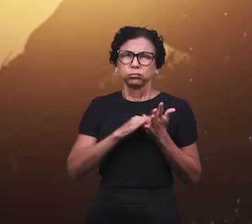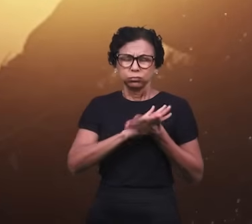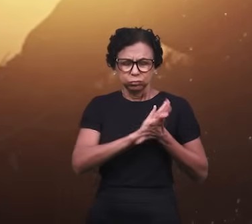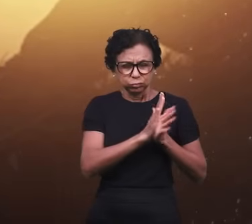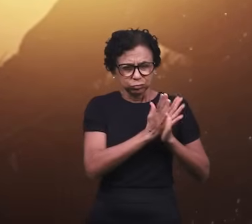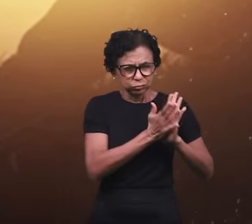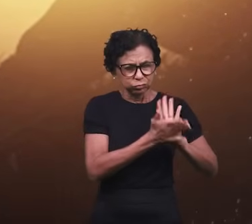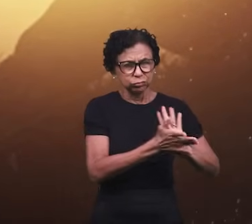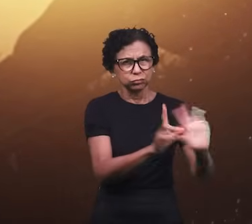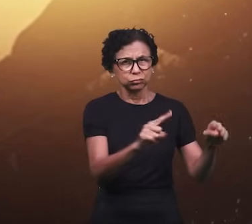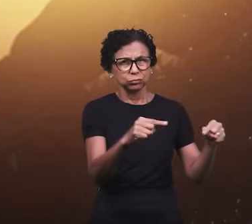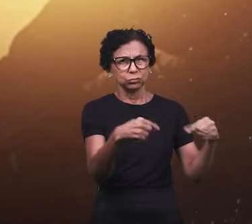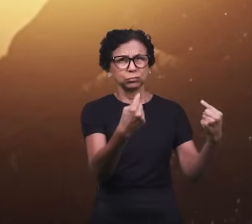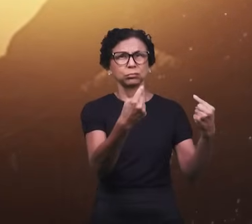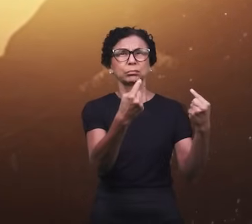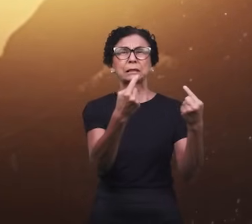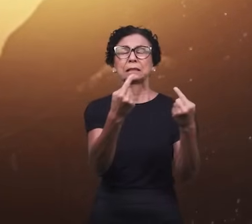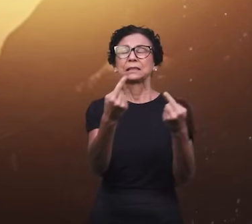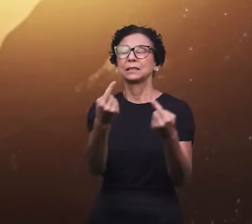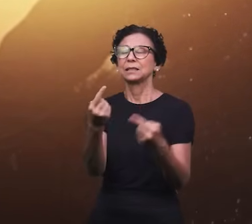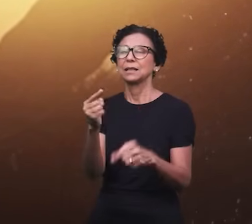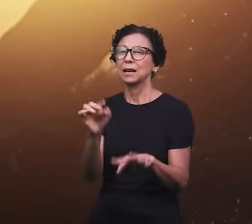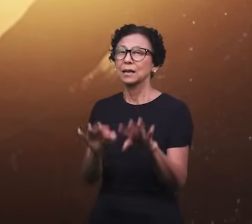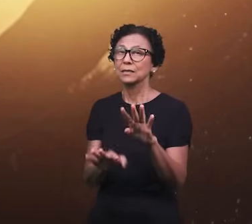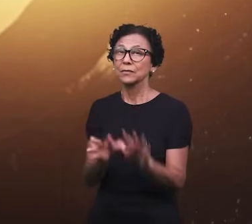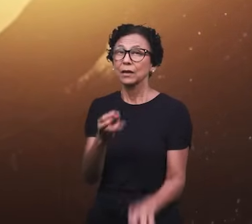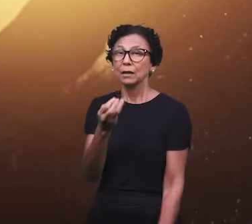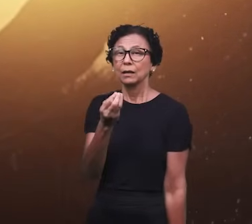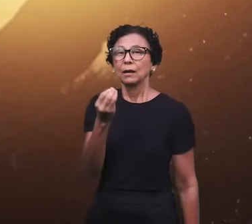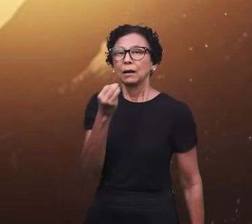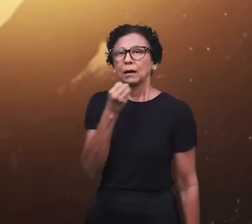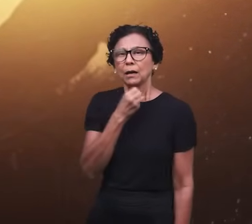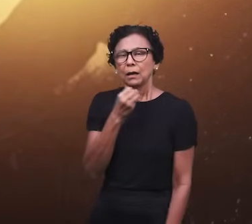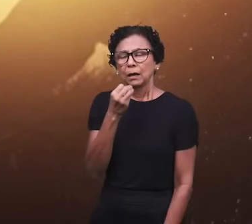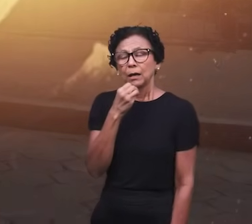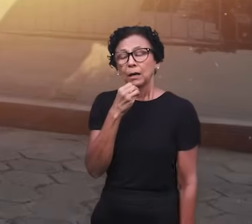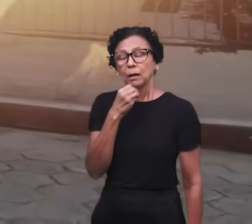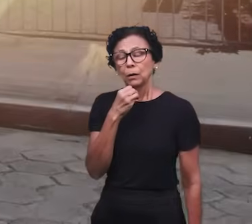E quando eu estou a fraquejar,